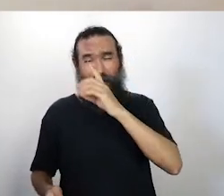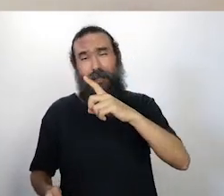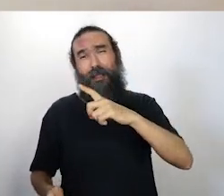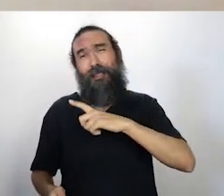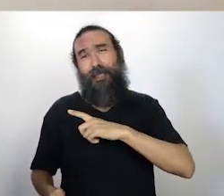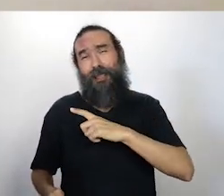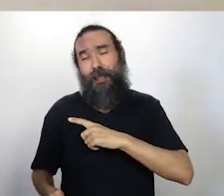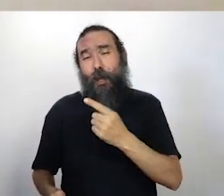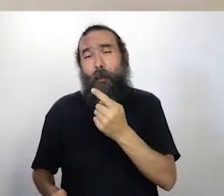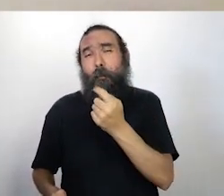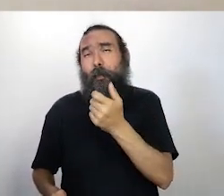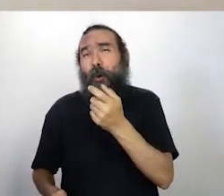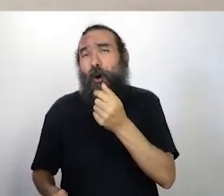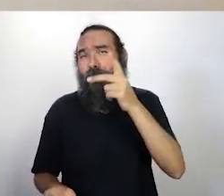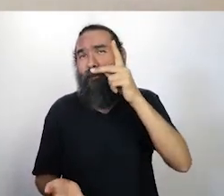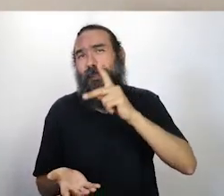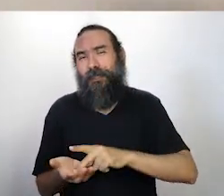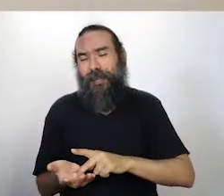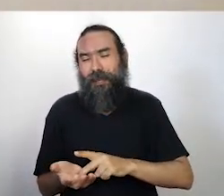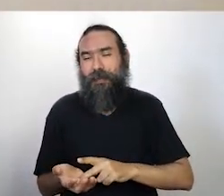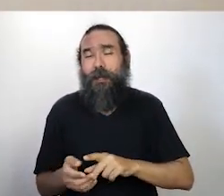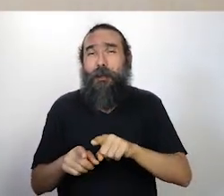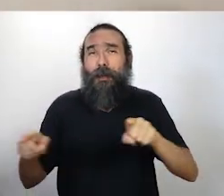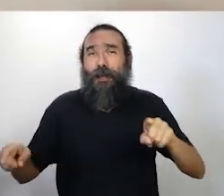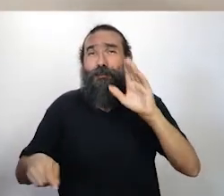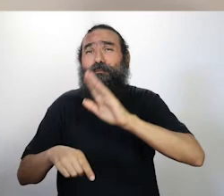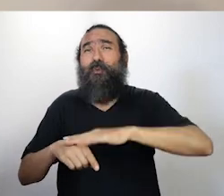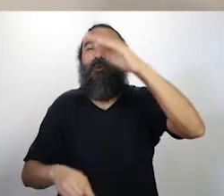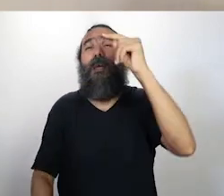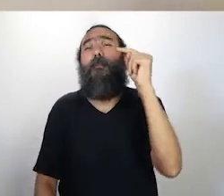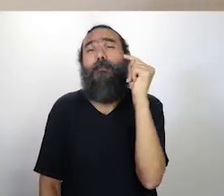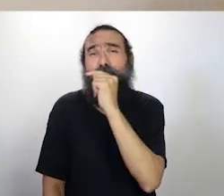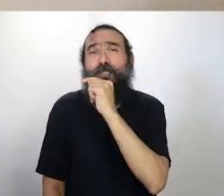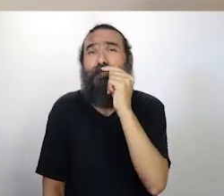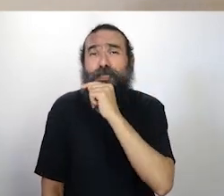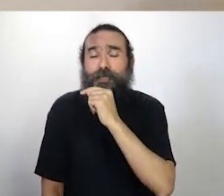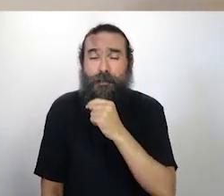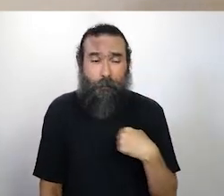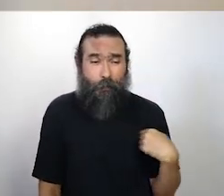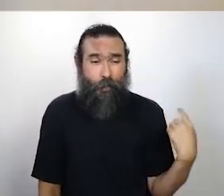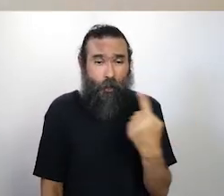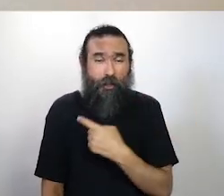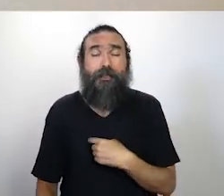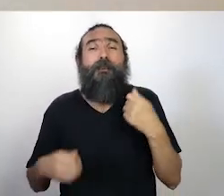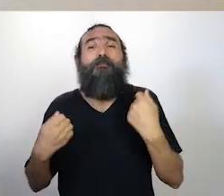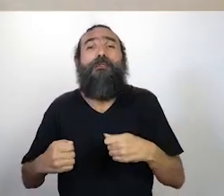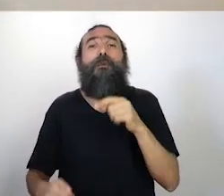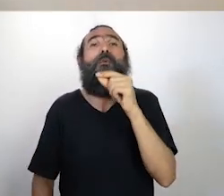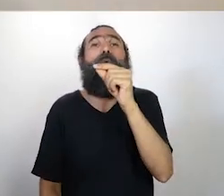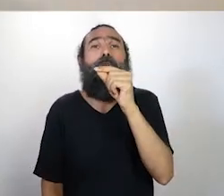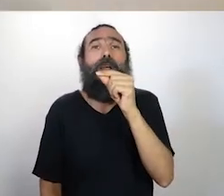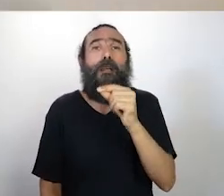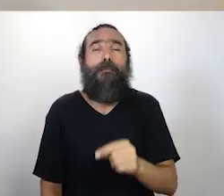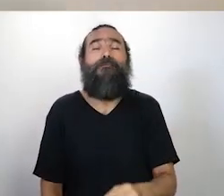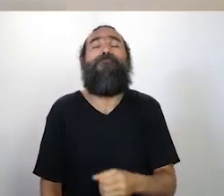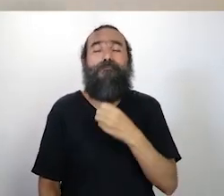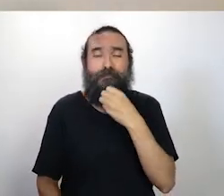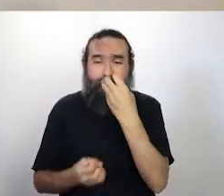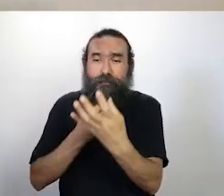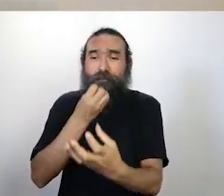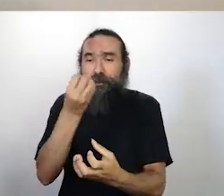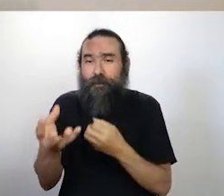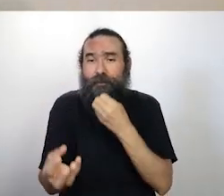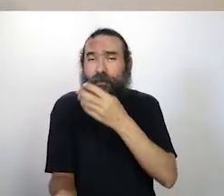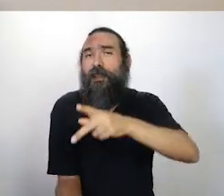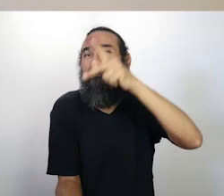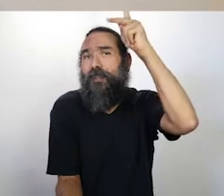verdade, mas mentira tem muita. Então, a gente entende que é nosso dever também levar a verdade.